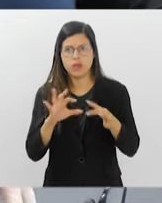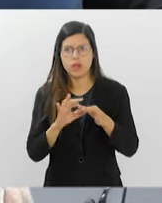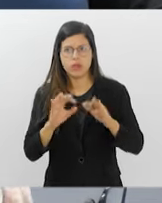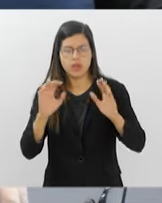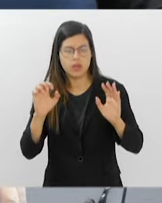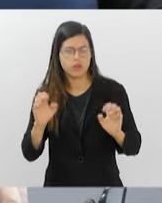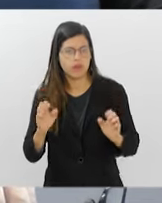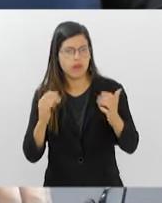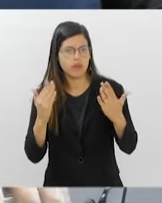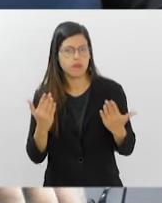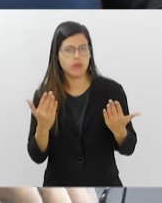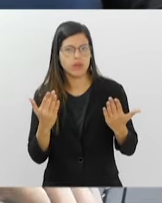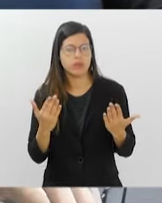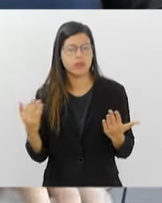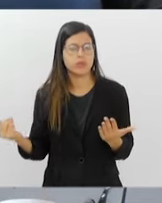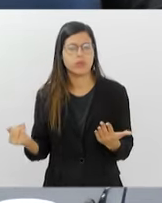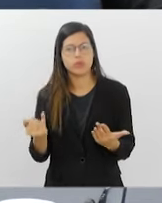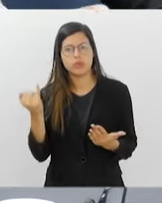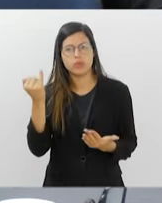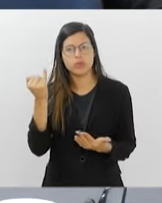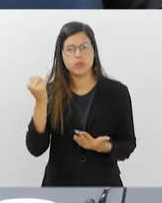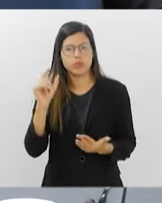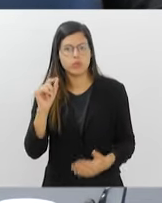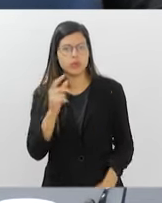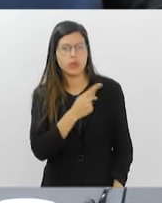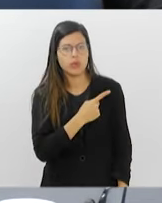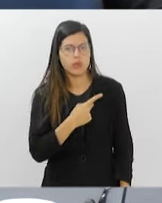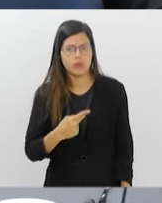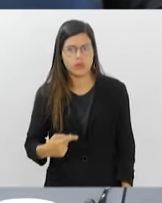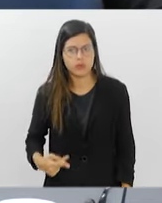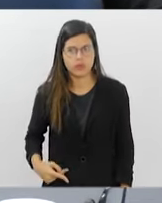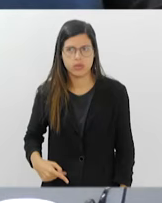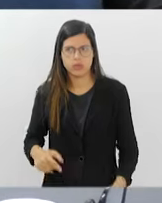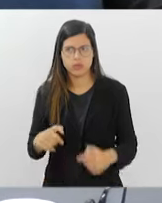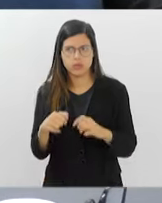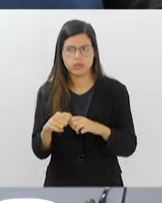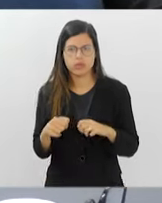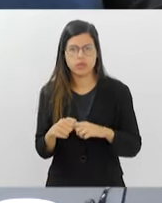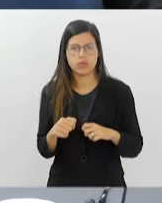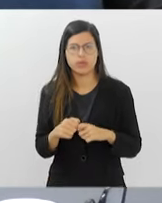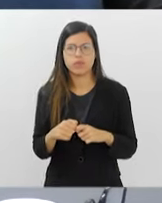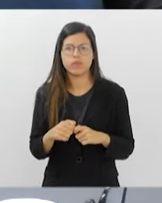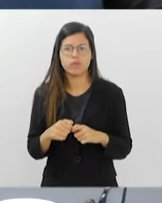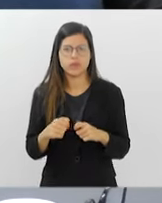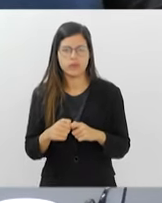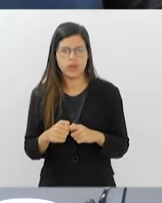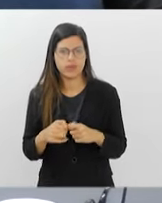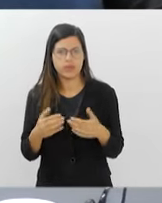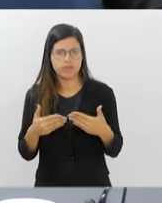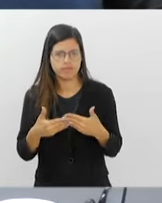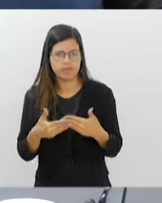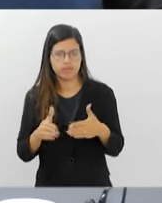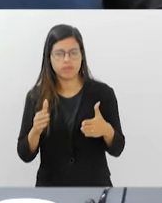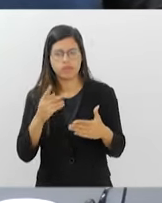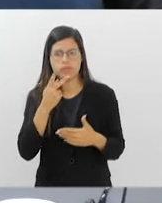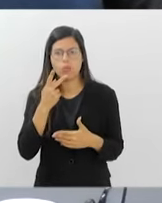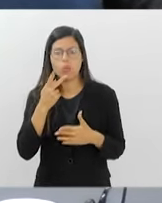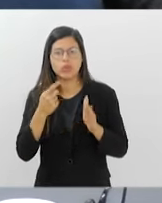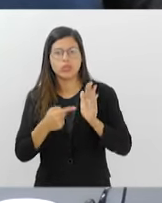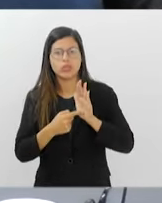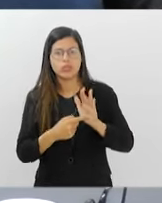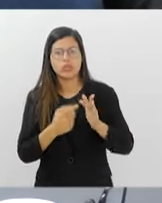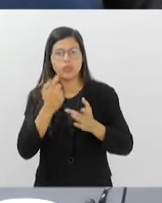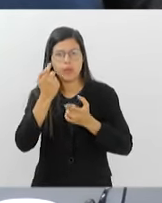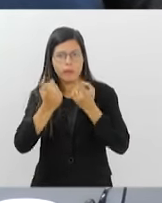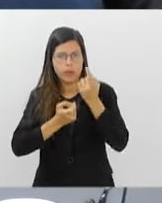eventos é muito importante o presidente ele já faz a abertura falando especificamente da preocupação